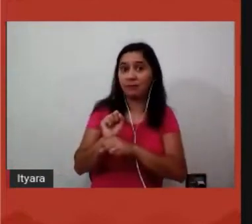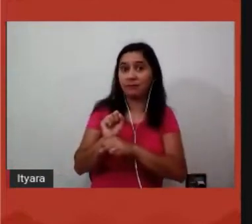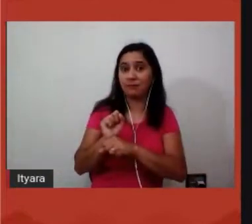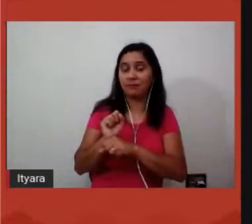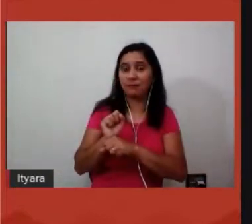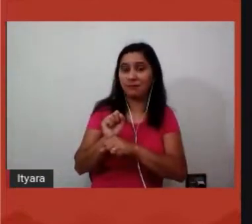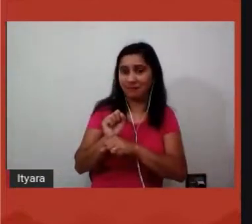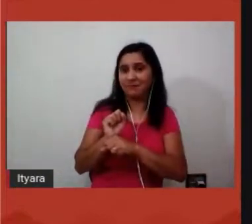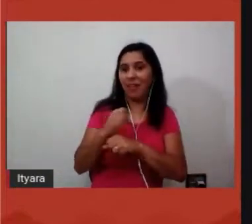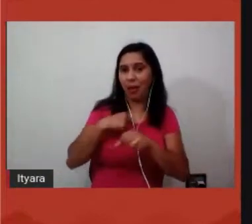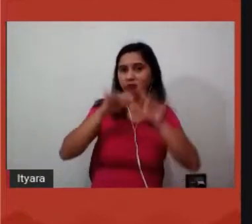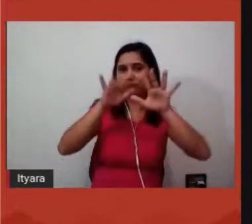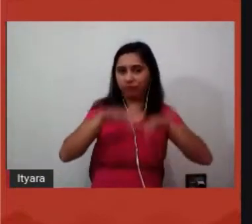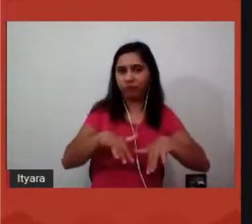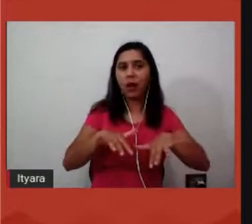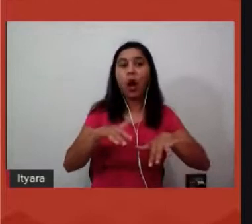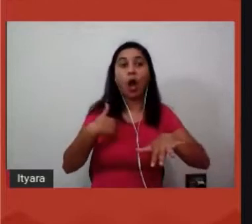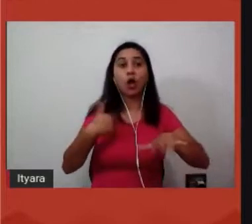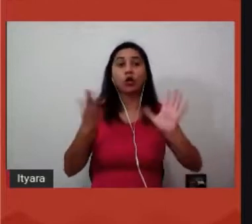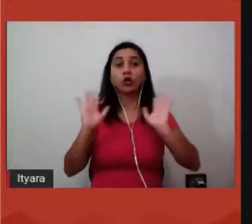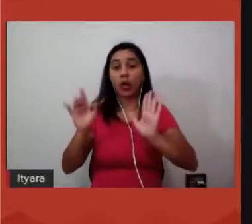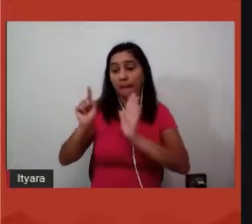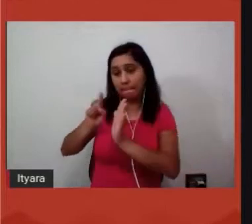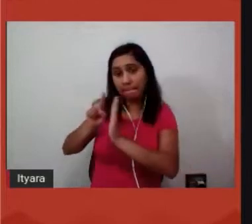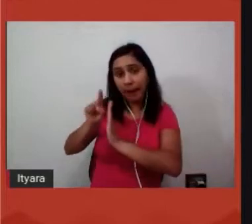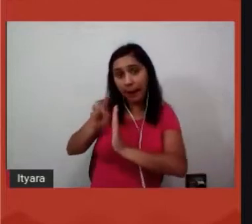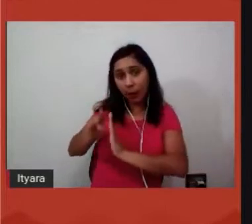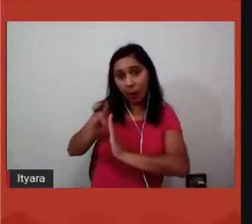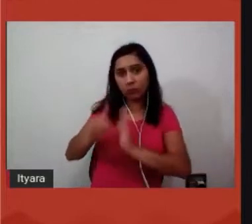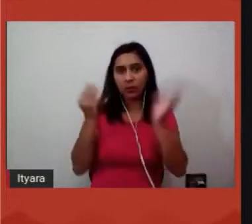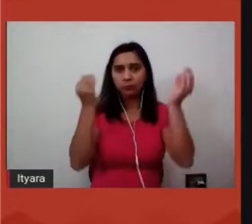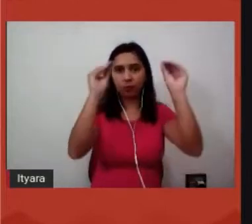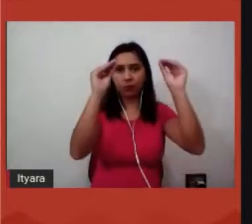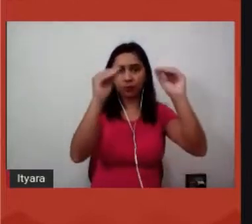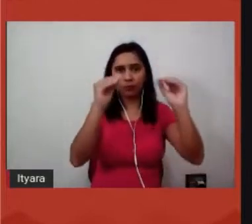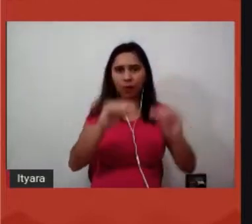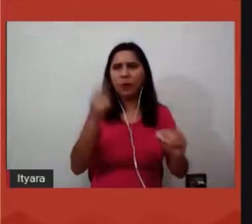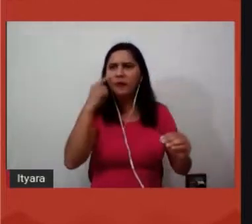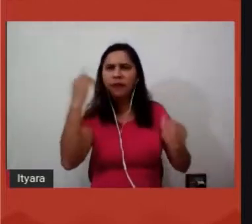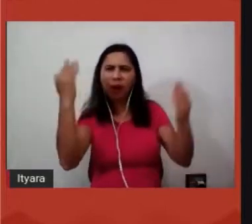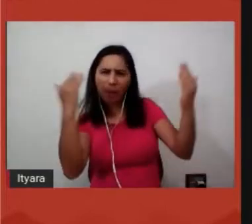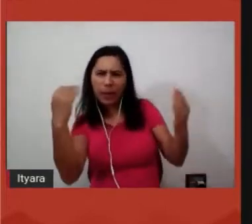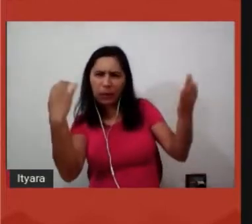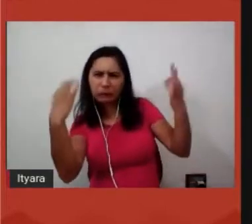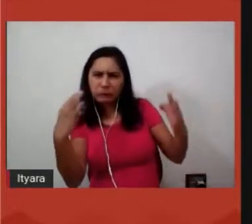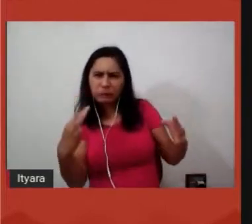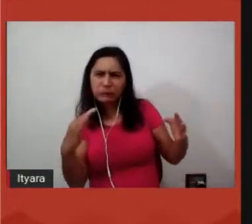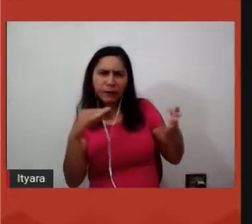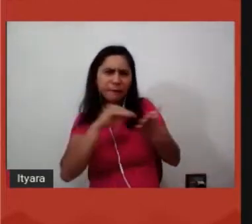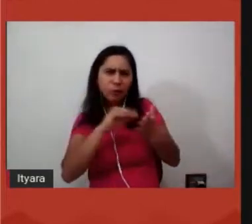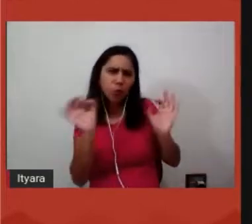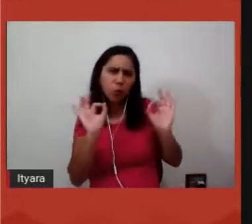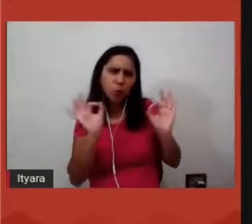Acho que eu coloquei todas as perguntas que estavam aqui no questionário. Alguém conferiu se faltou alguma coisa?